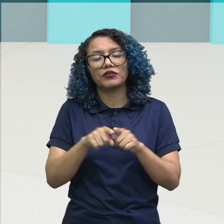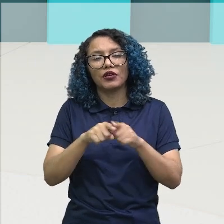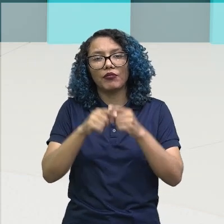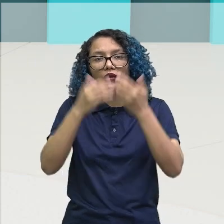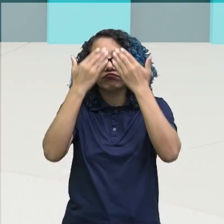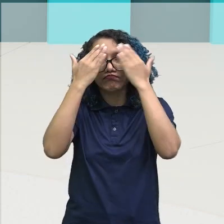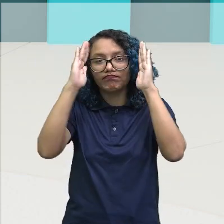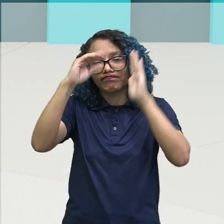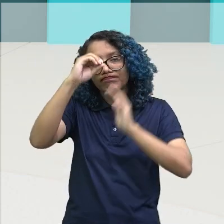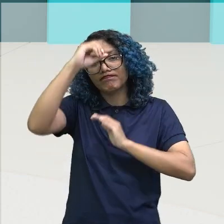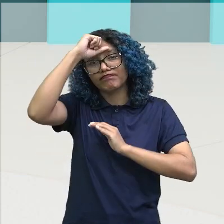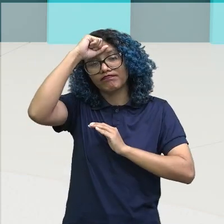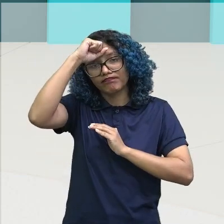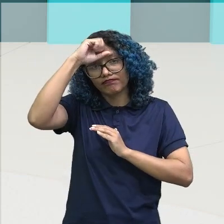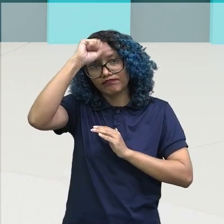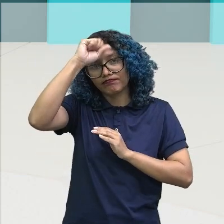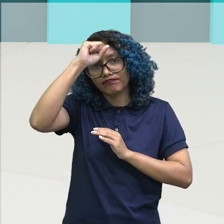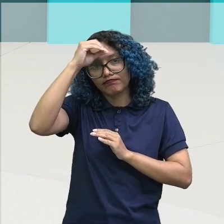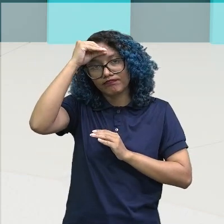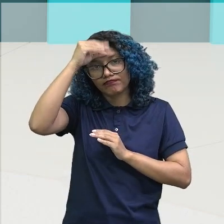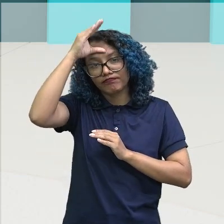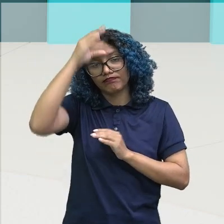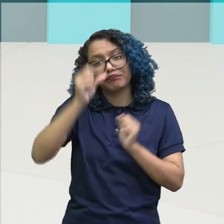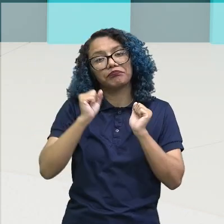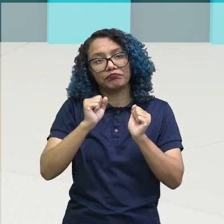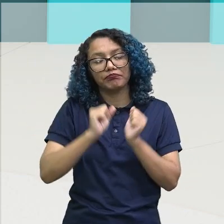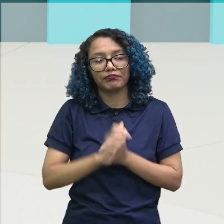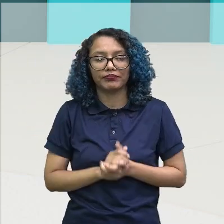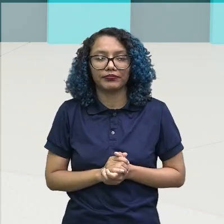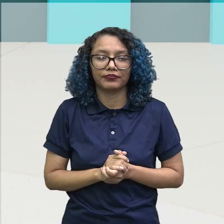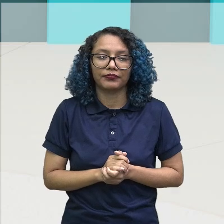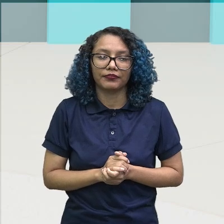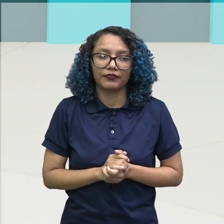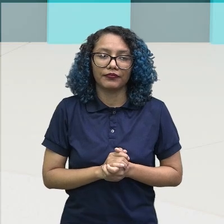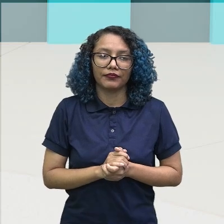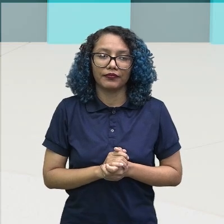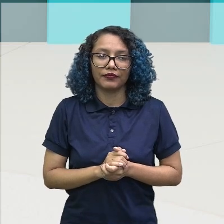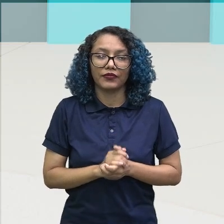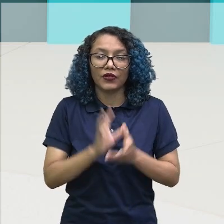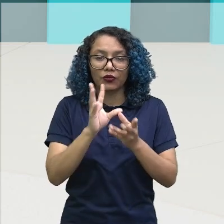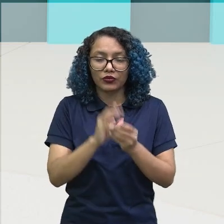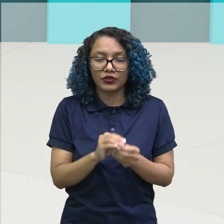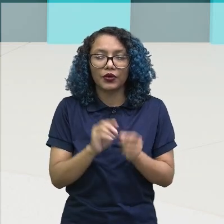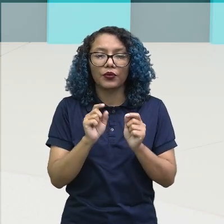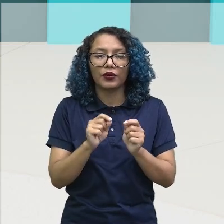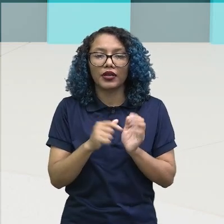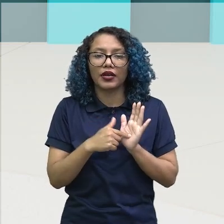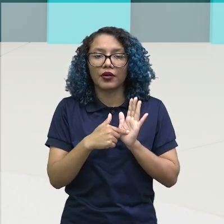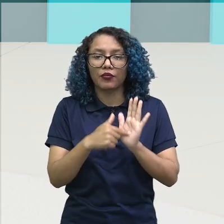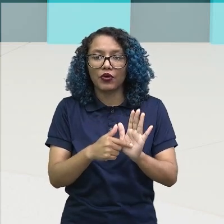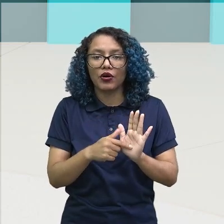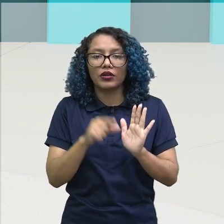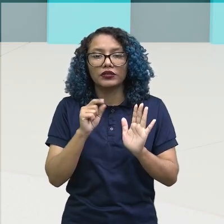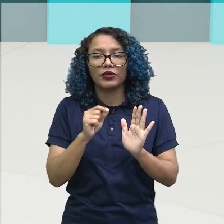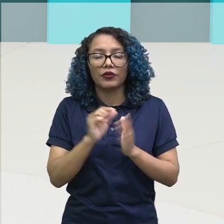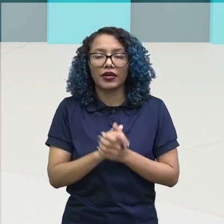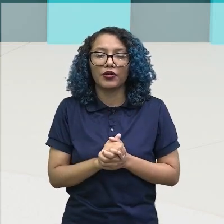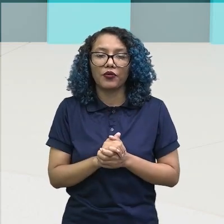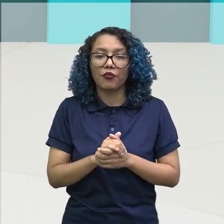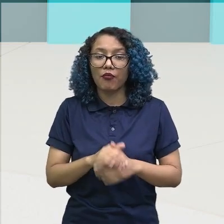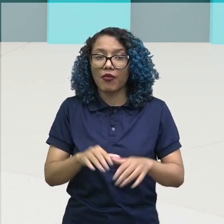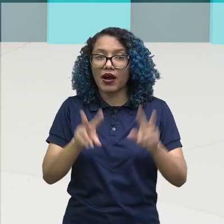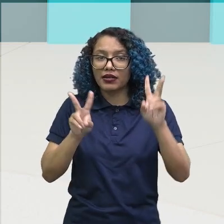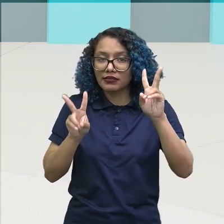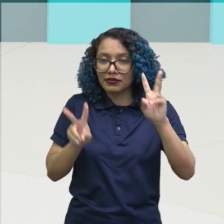esse conhecimento, ok? E observem que a conclusão traz exatamente uma citação de Drummond, Carlos